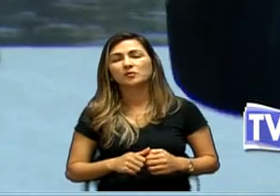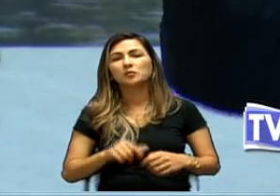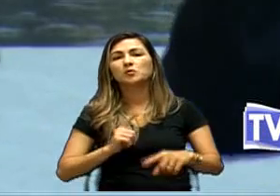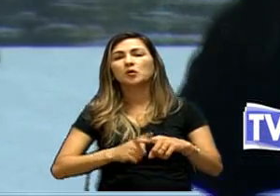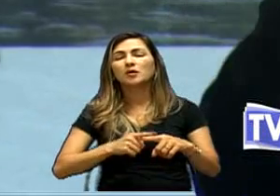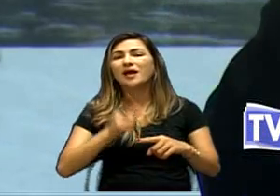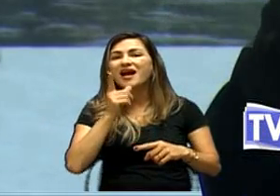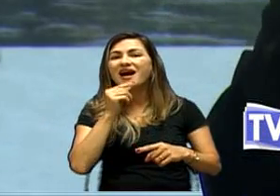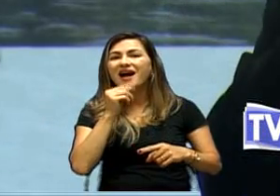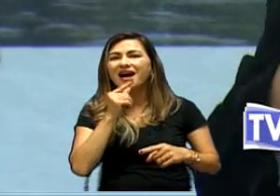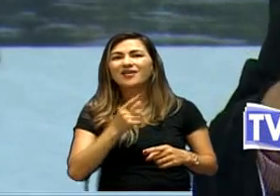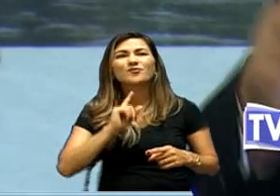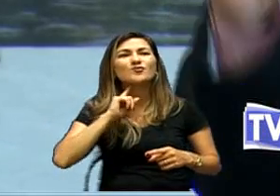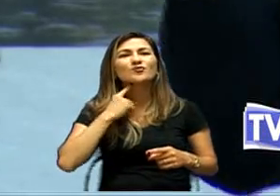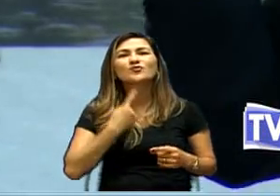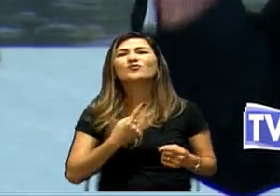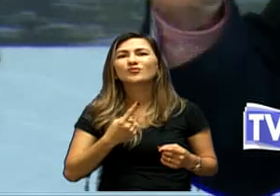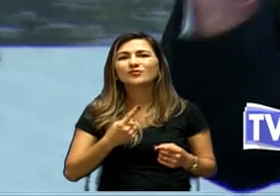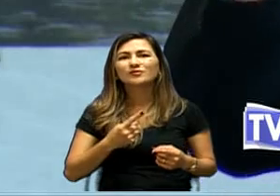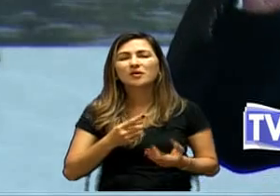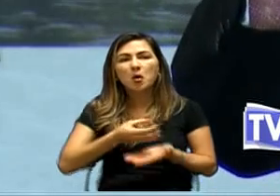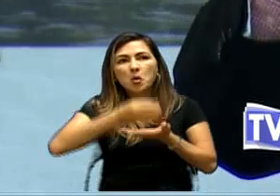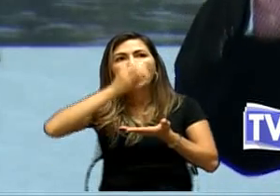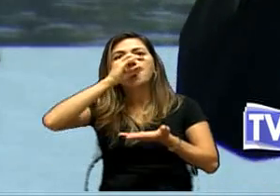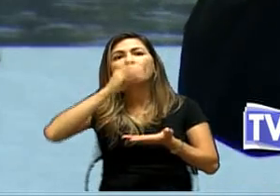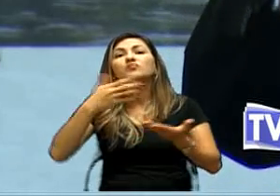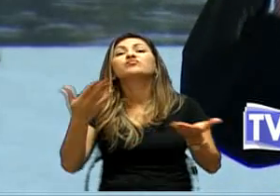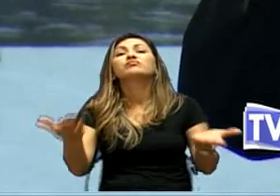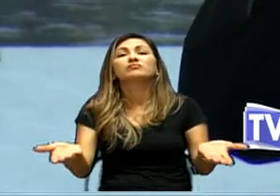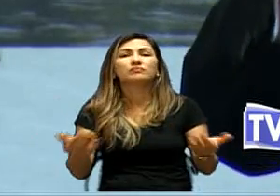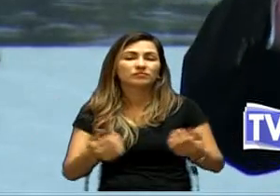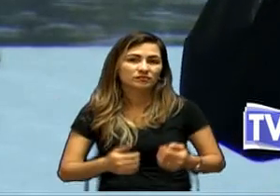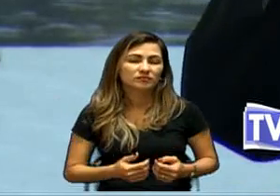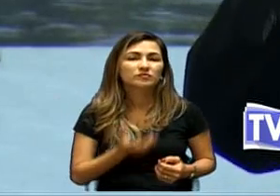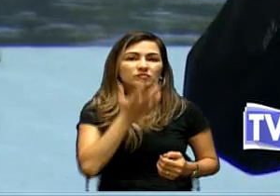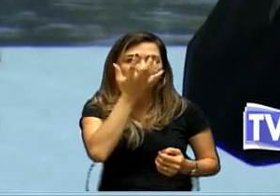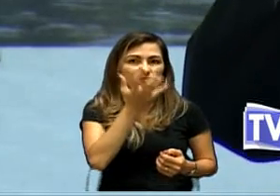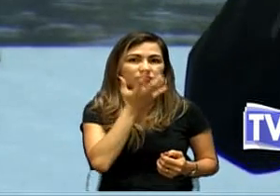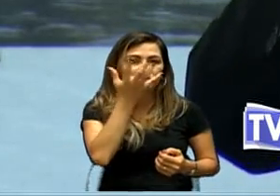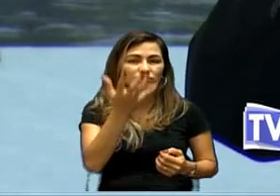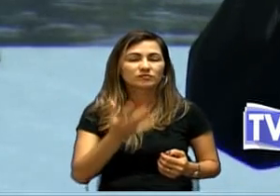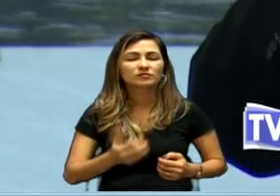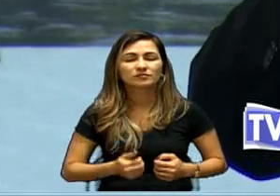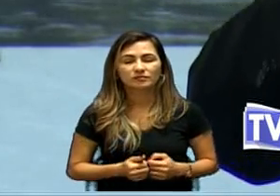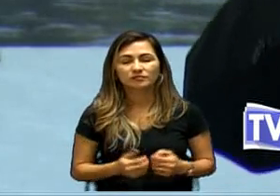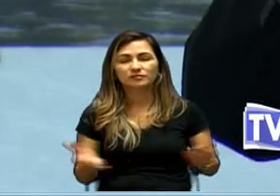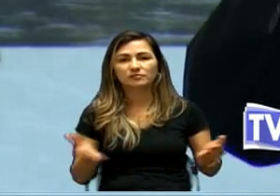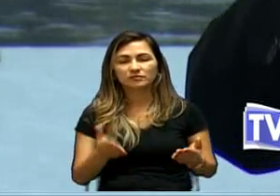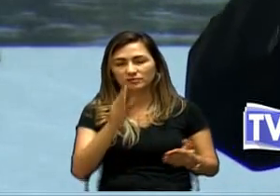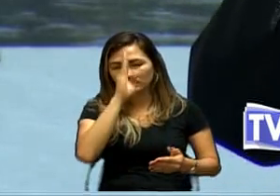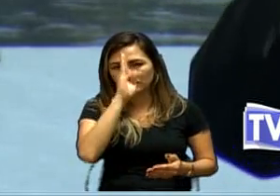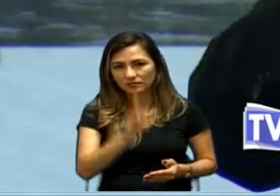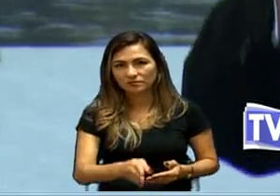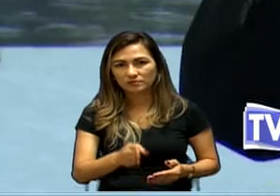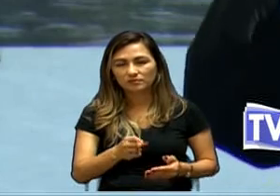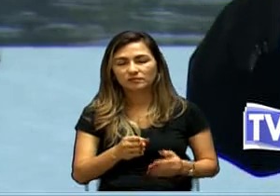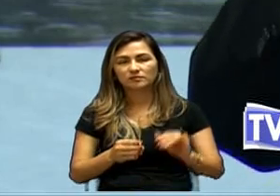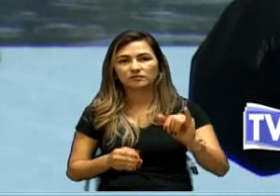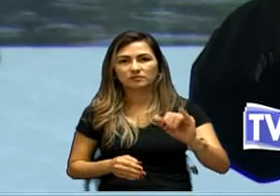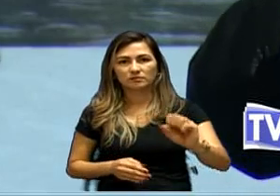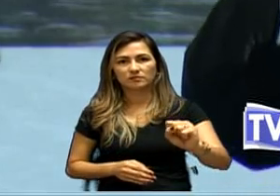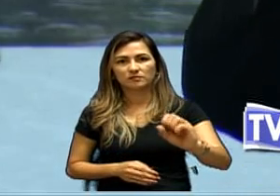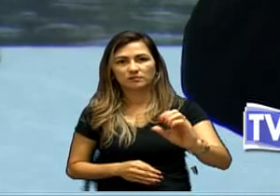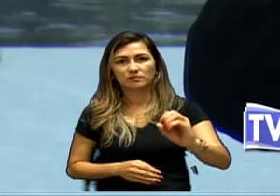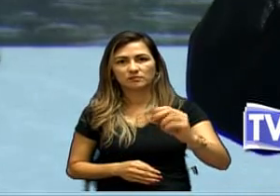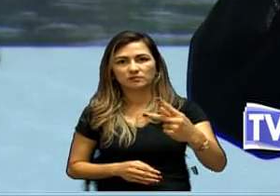principalmente a água que nós consumimos. Então, o meu foco hoje é sobre o poliestireno, ou mais conhecido nos dias